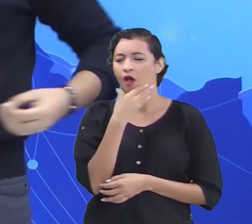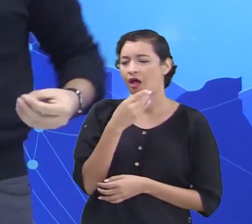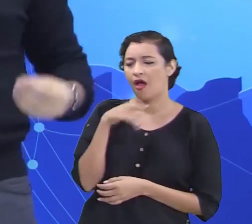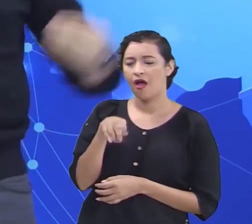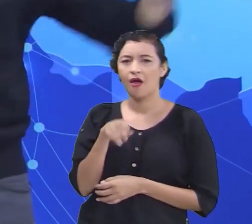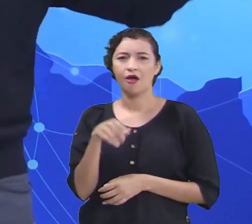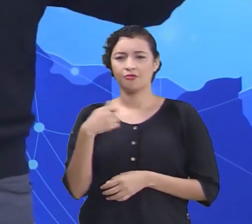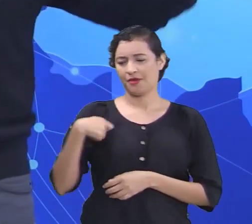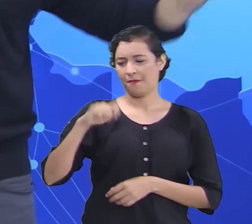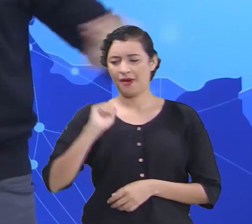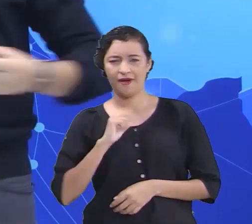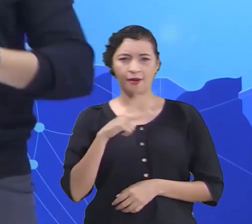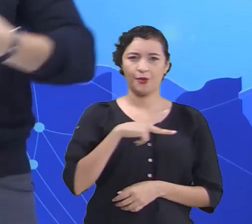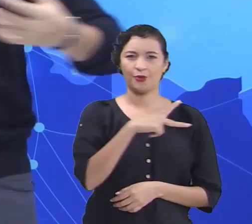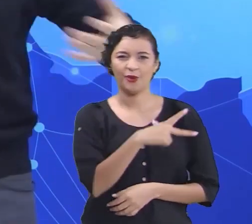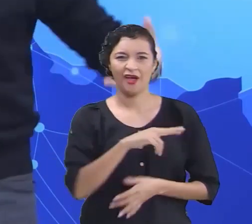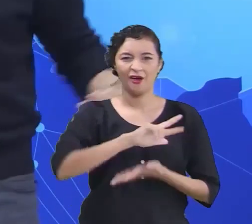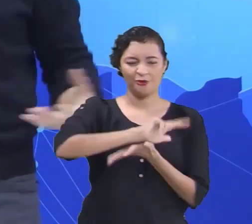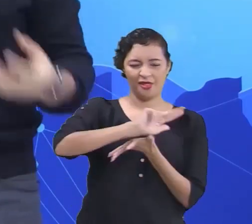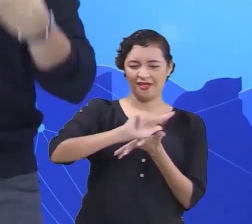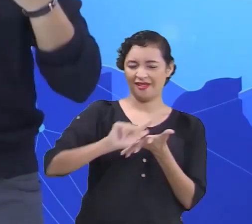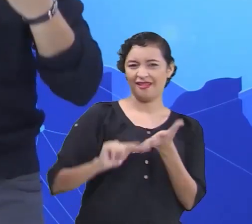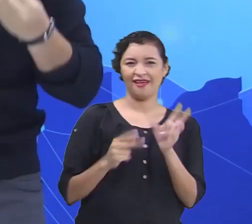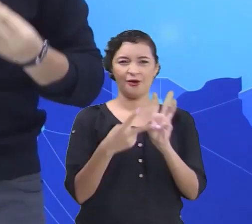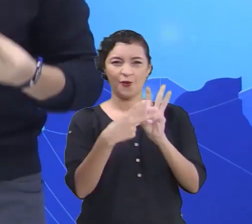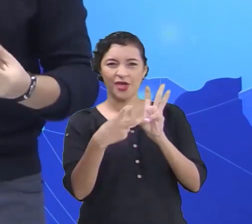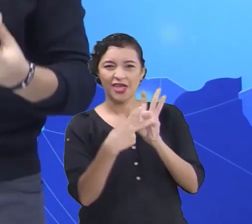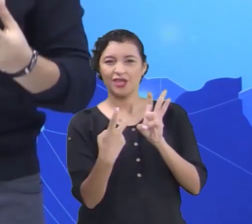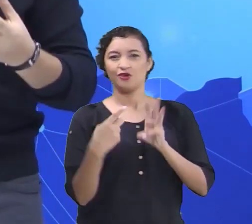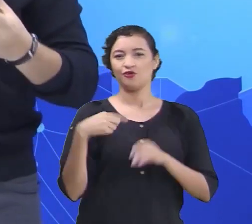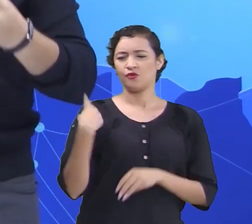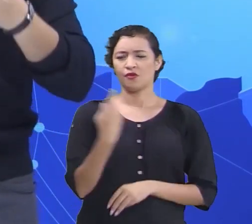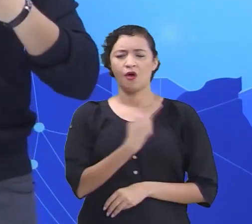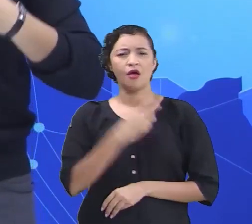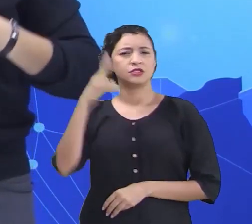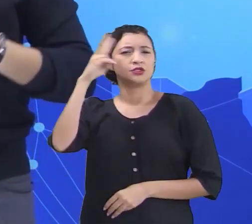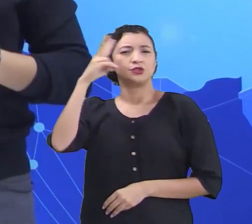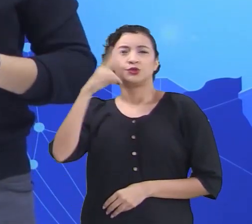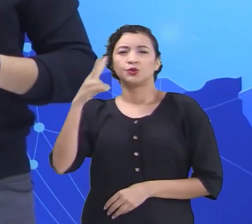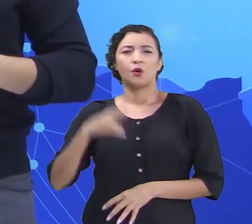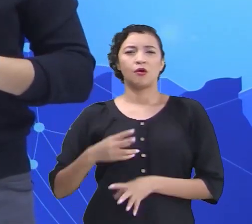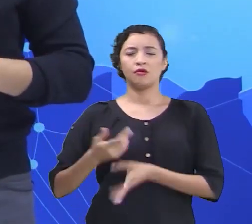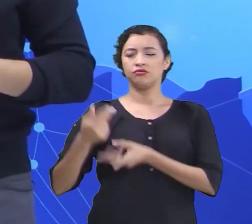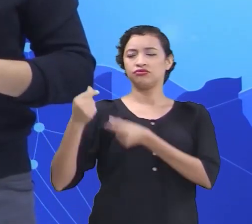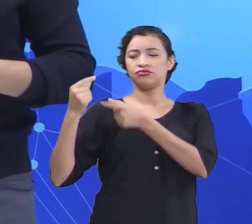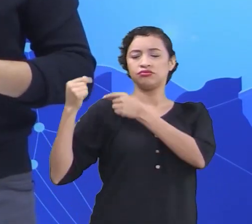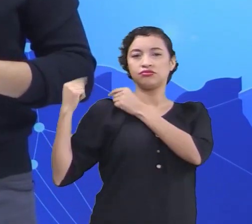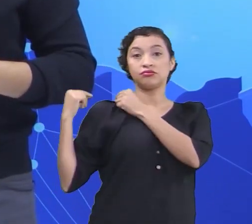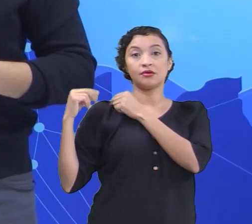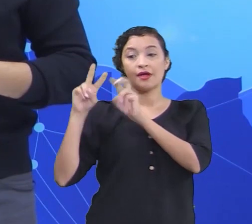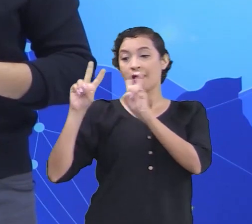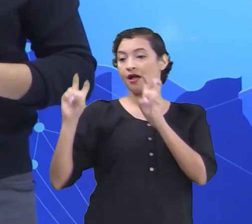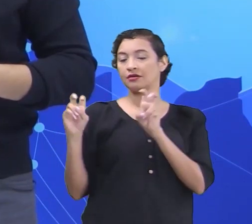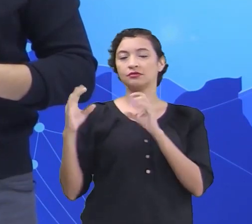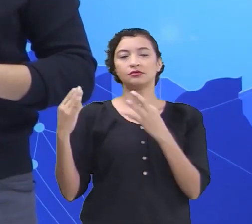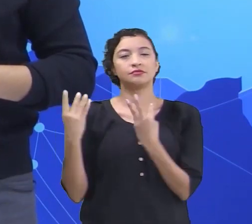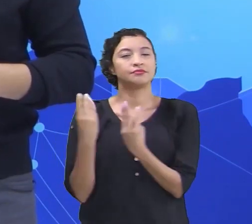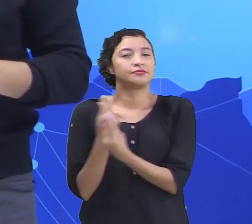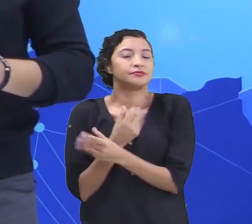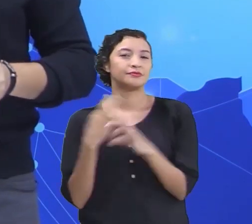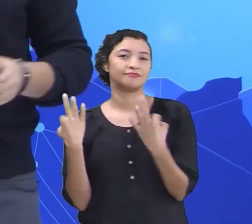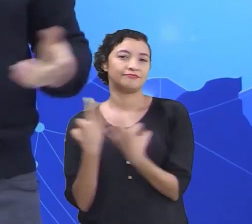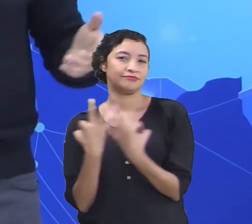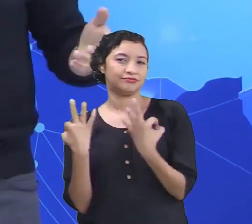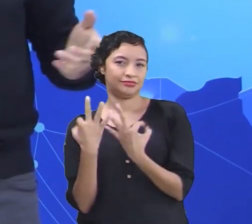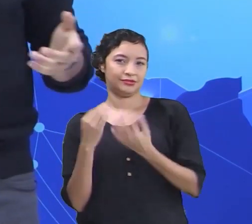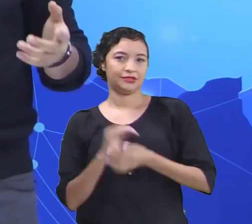Orellana, Espanha, Portugal, os nossos índios, as nossas raízes, tudo isso é um assunto maravilhoso e esplêndido.